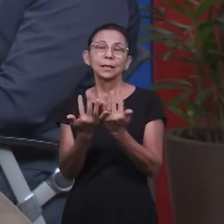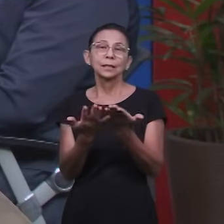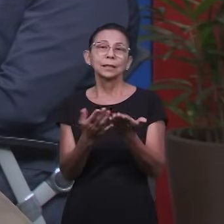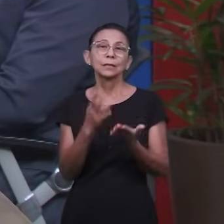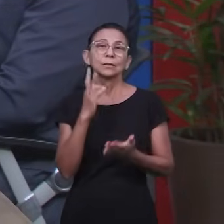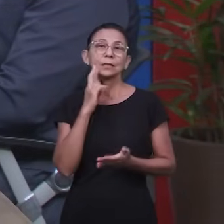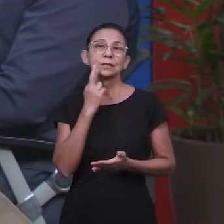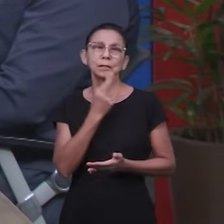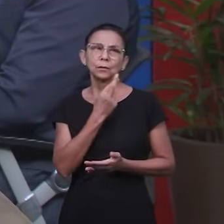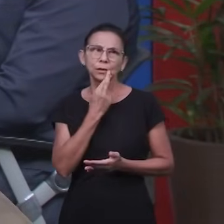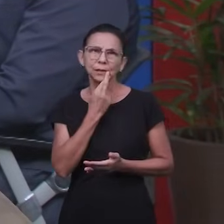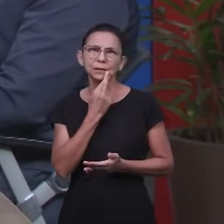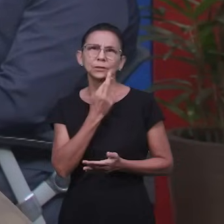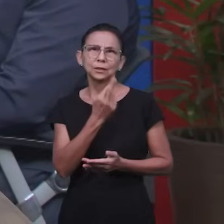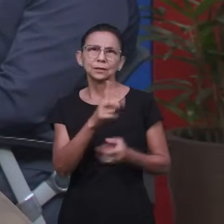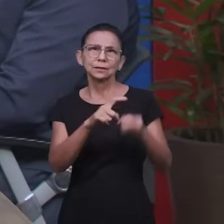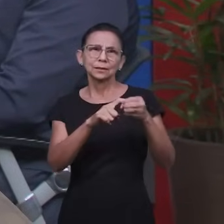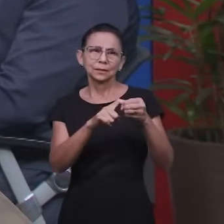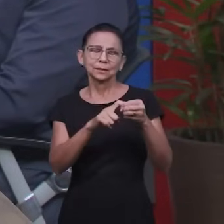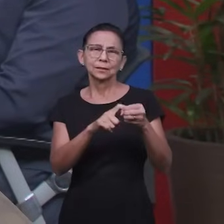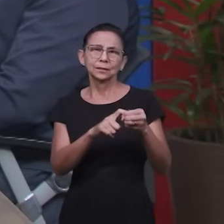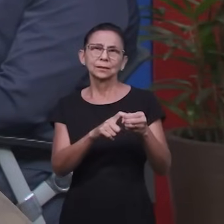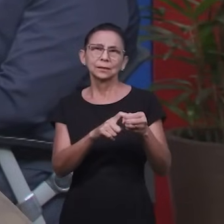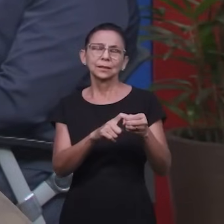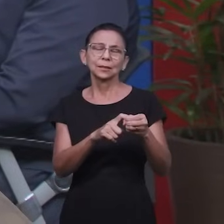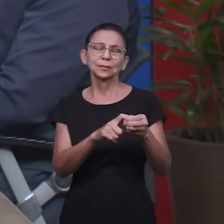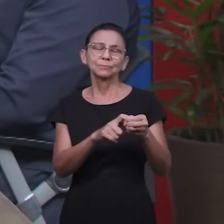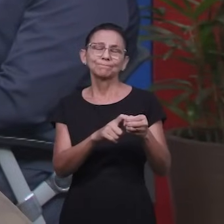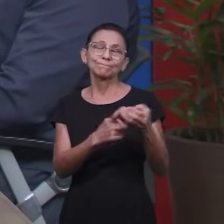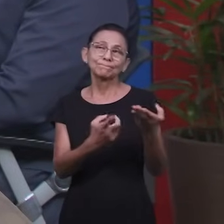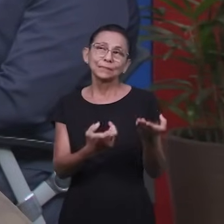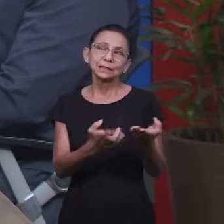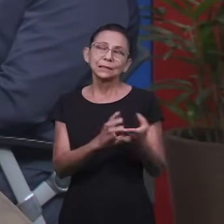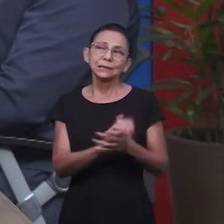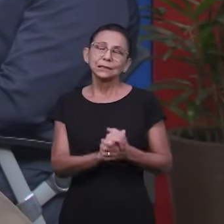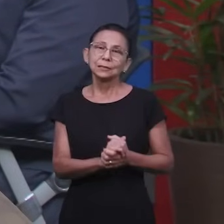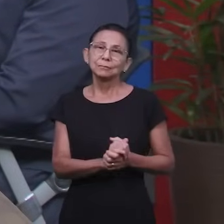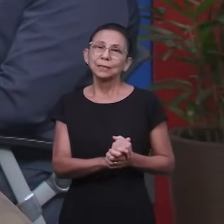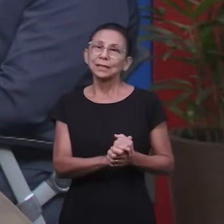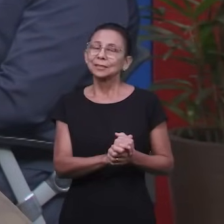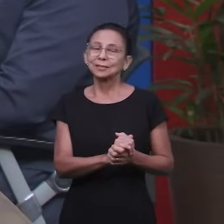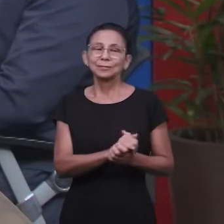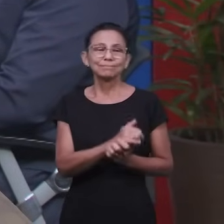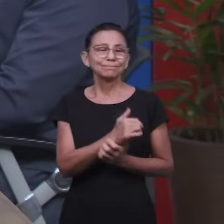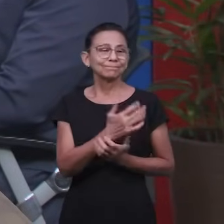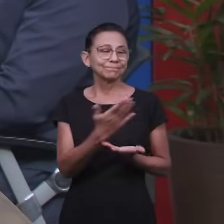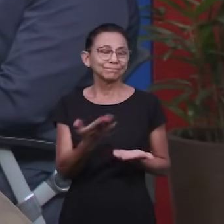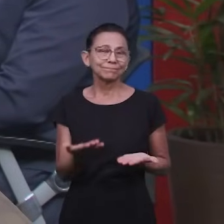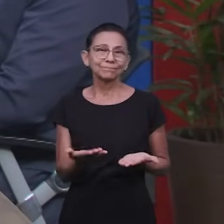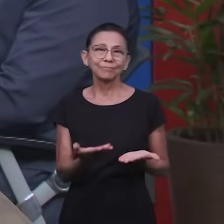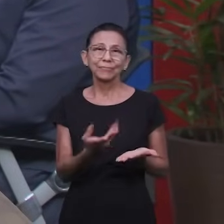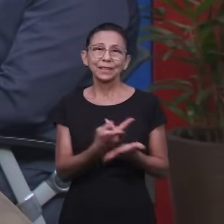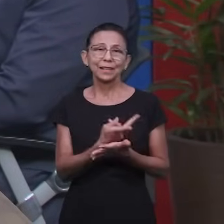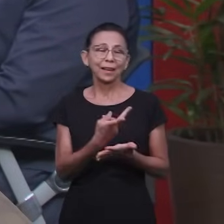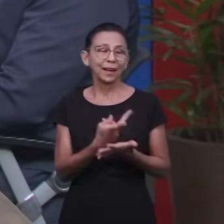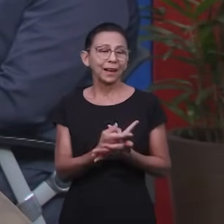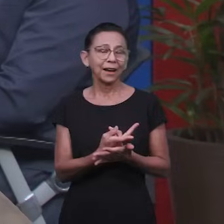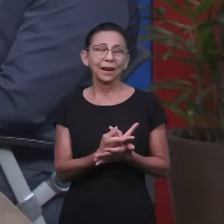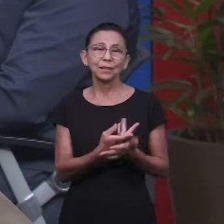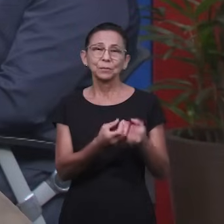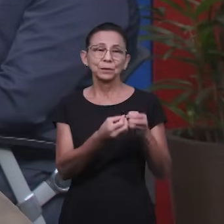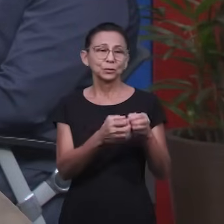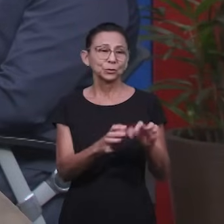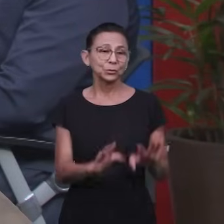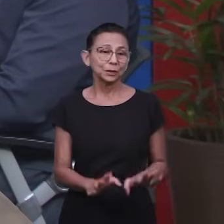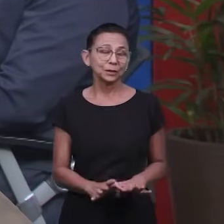eles começaram, ali foram meses que nós ficamos orando, né? A necessidade, sem